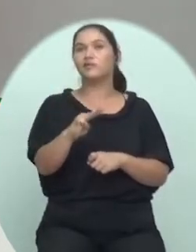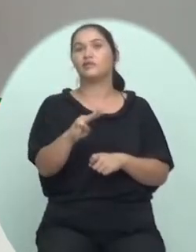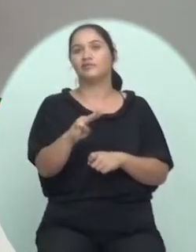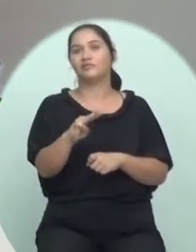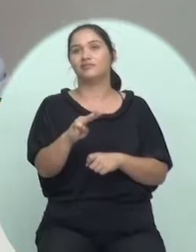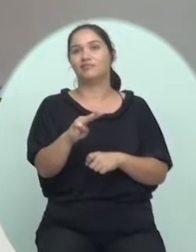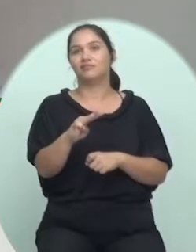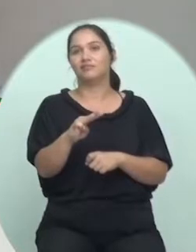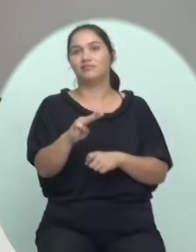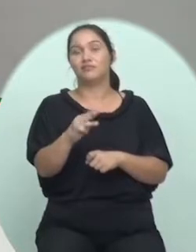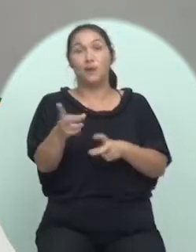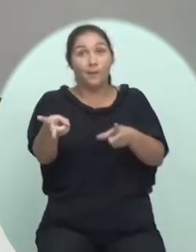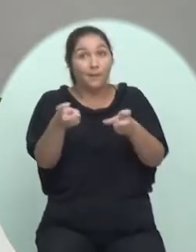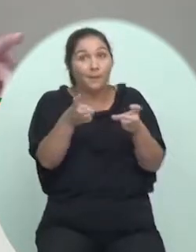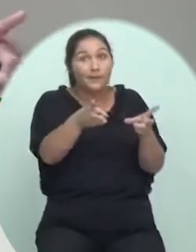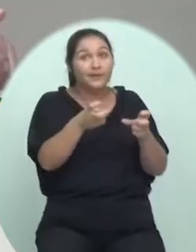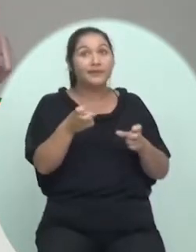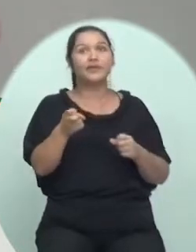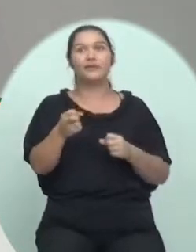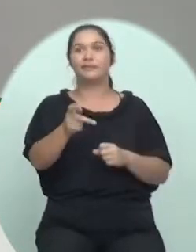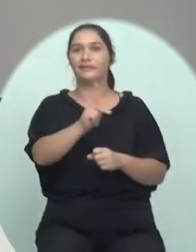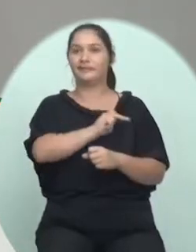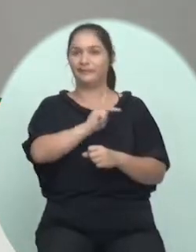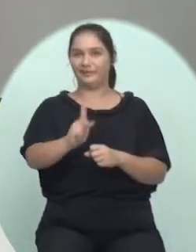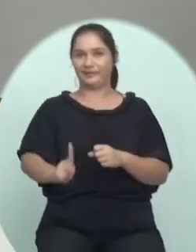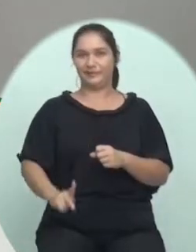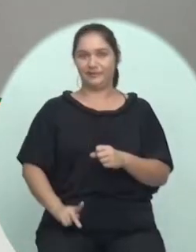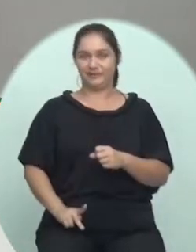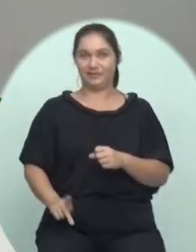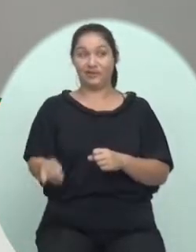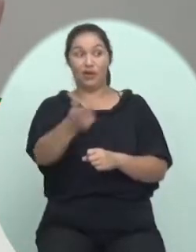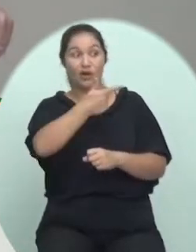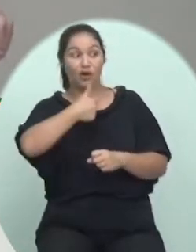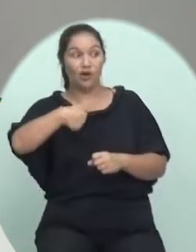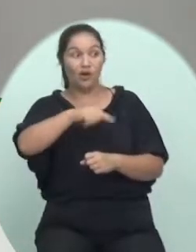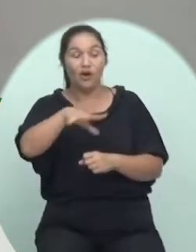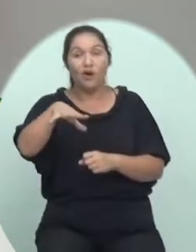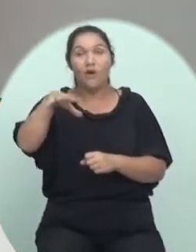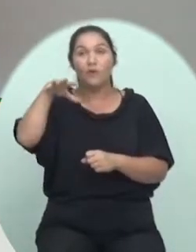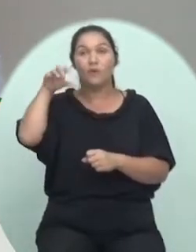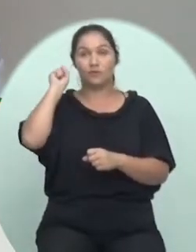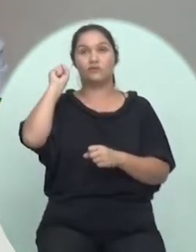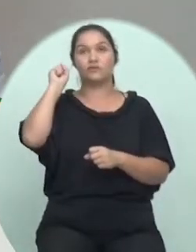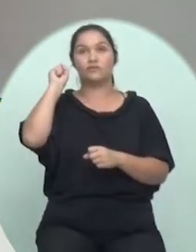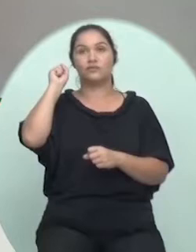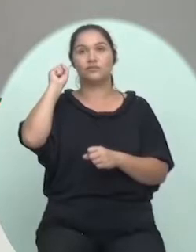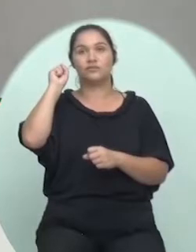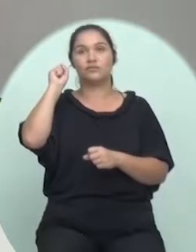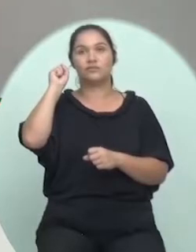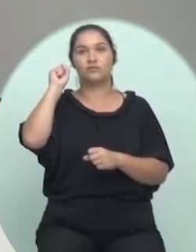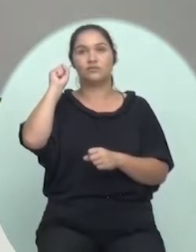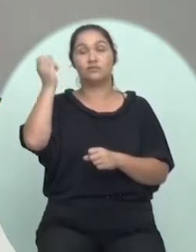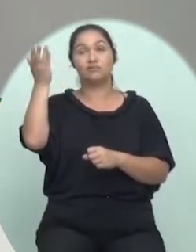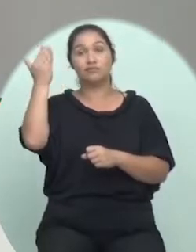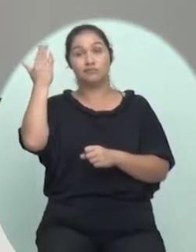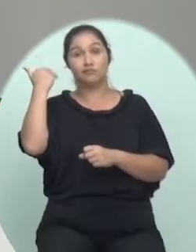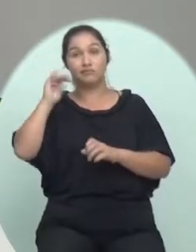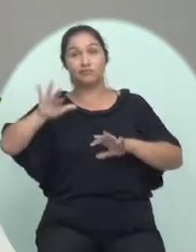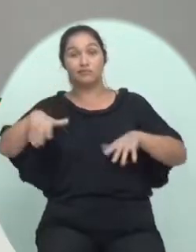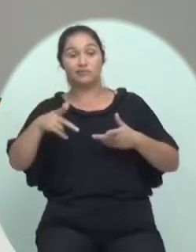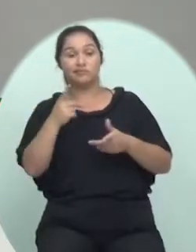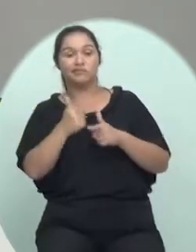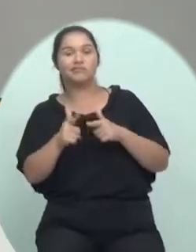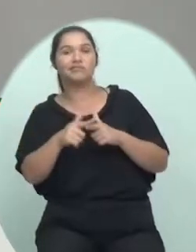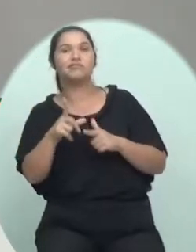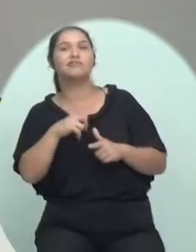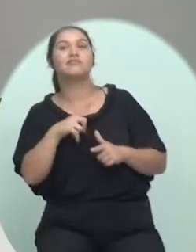2 anos. Olha, senhor presidente, se tivéssemos sido ouvidos no momento em que levantamos o problema, essa